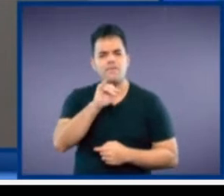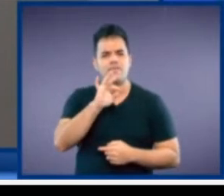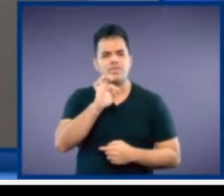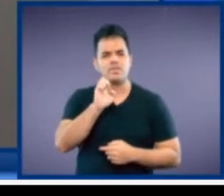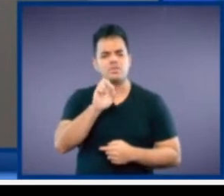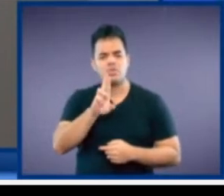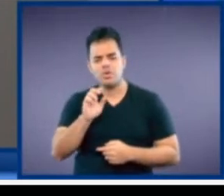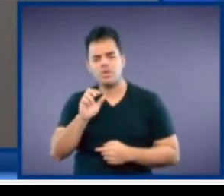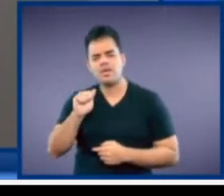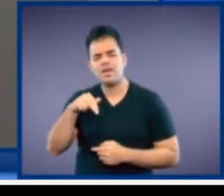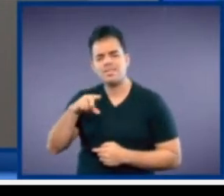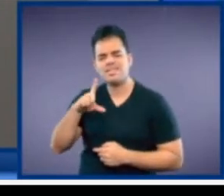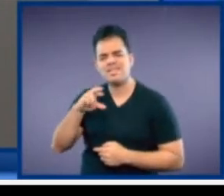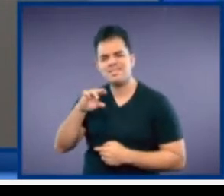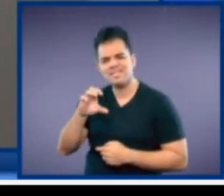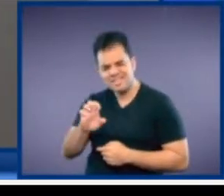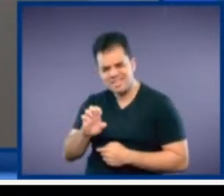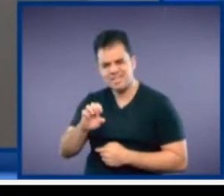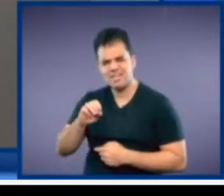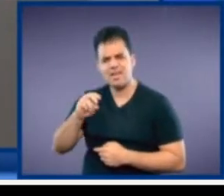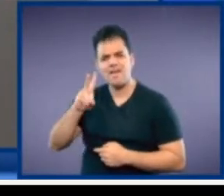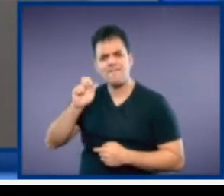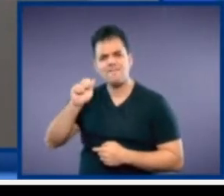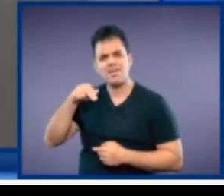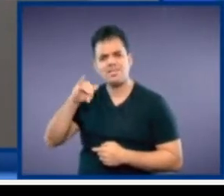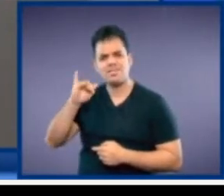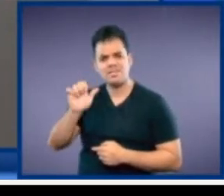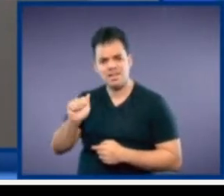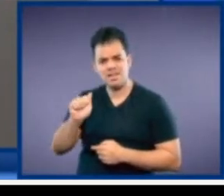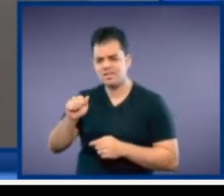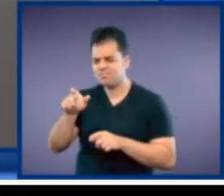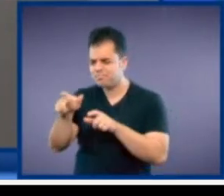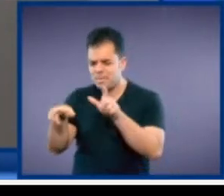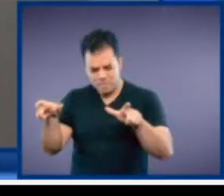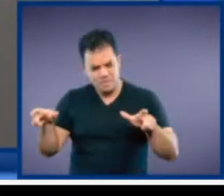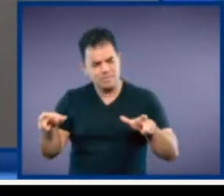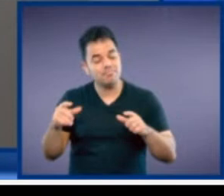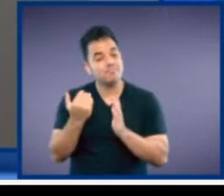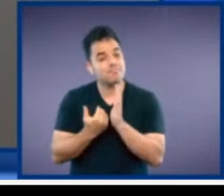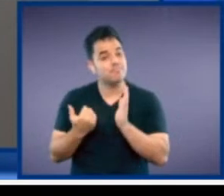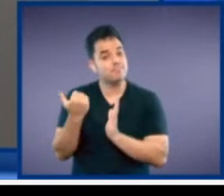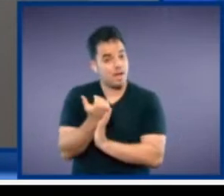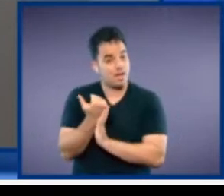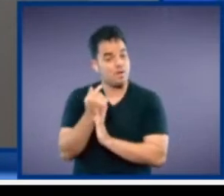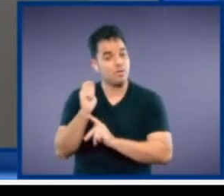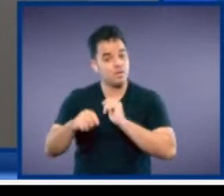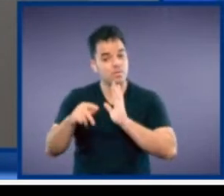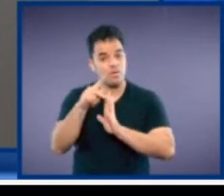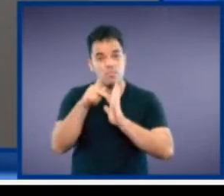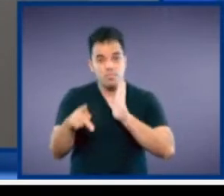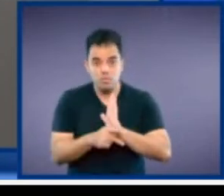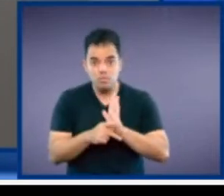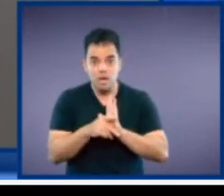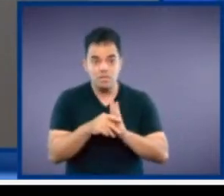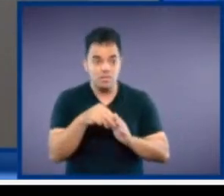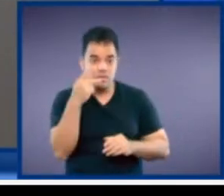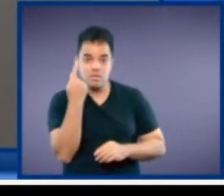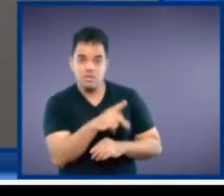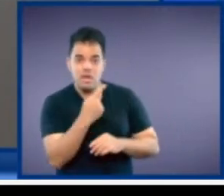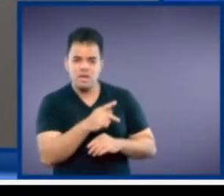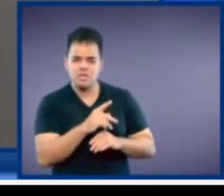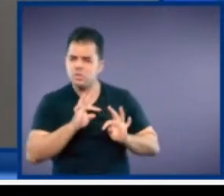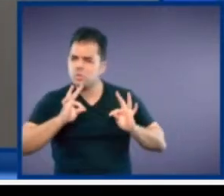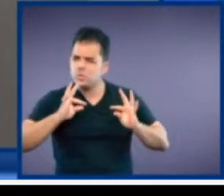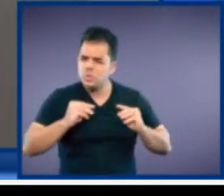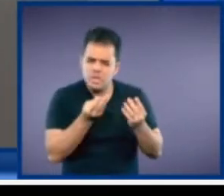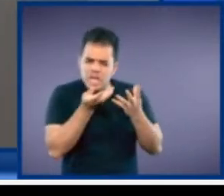a Vânia. Né? E, além disso, a gente vê nesse projeto um projeto que foi abraçado por